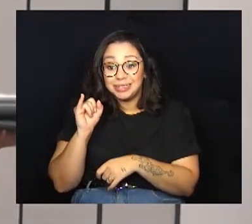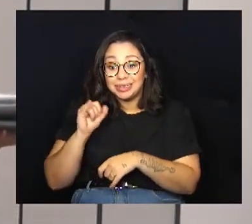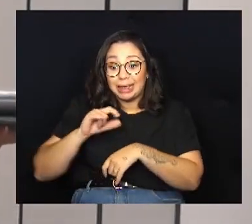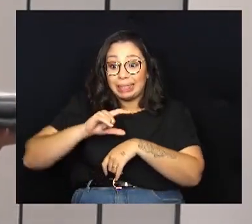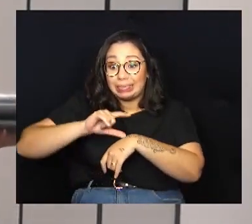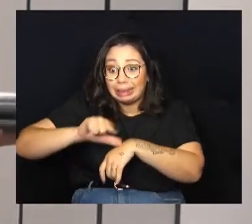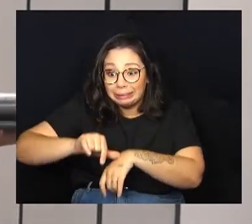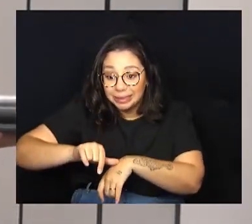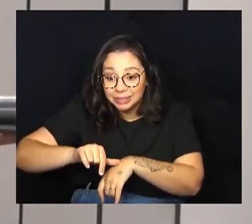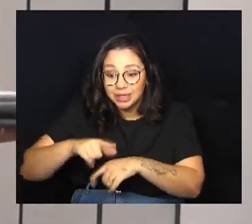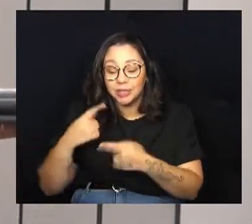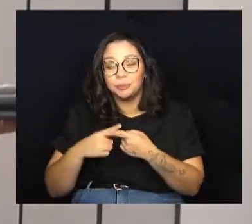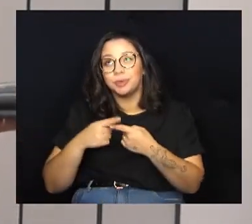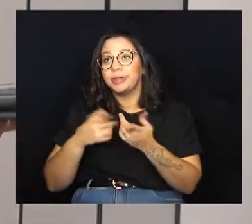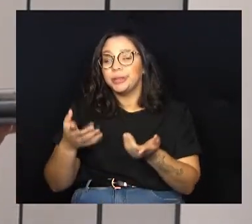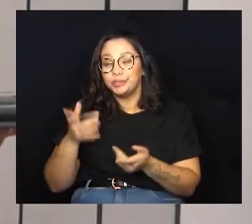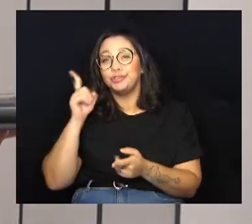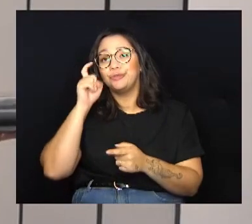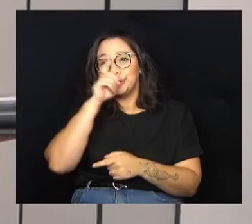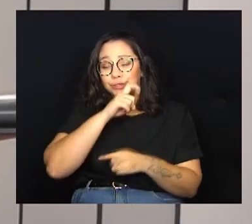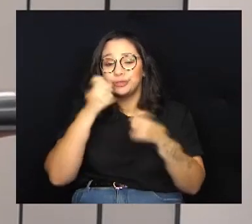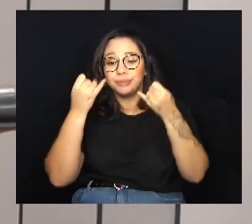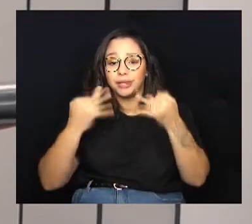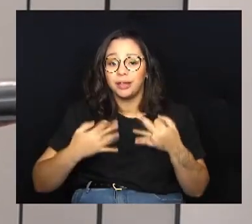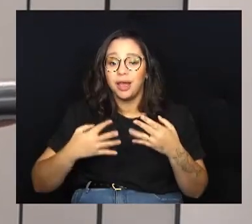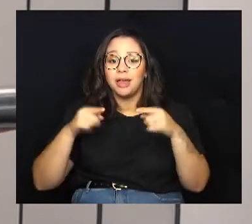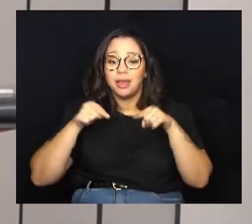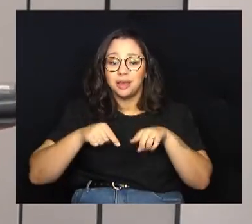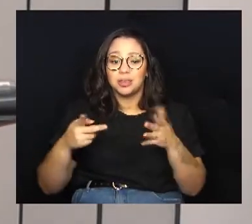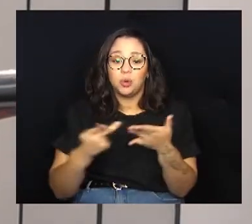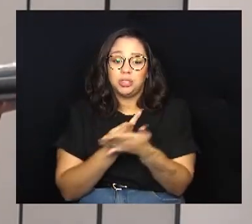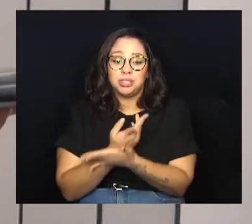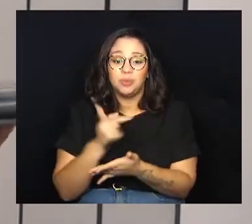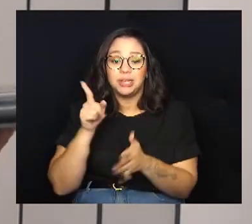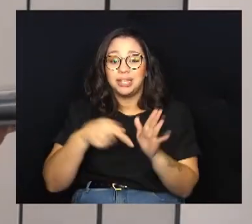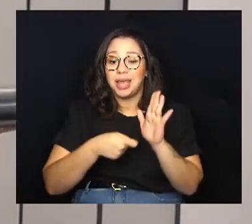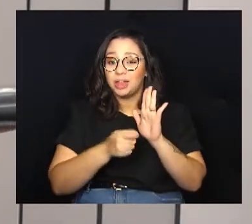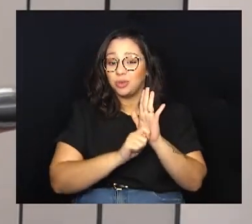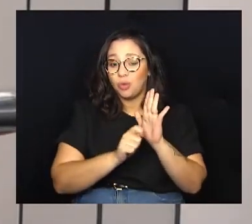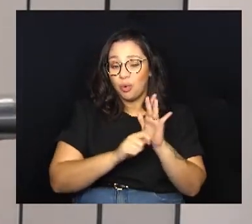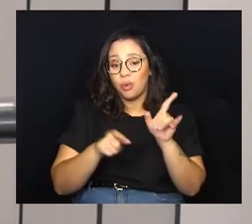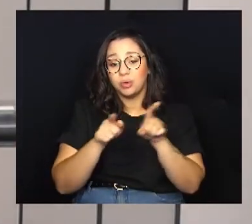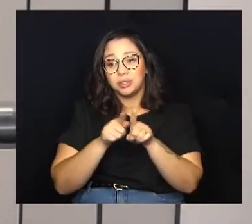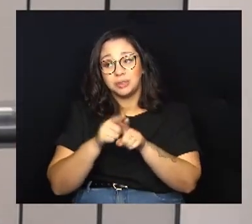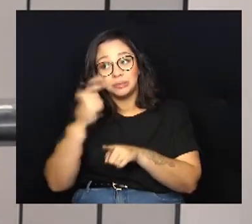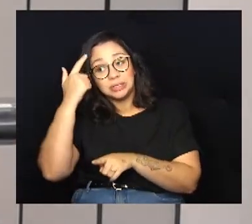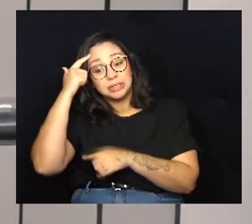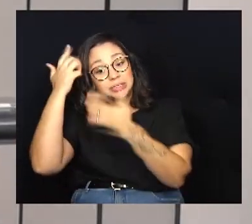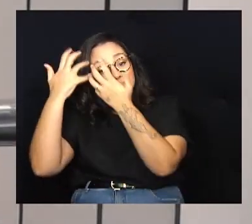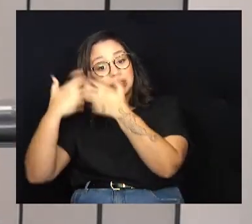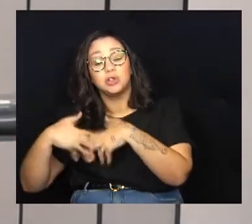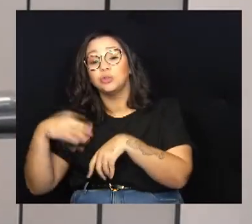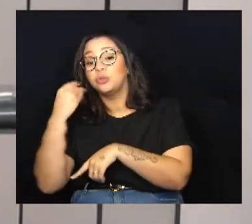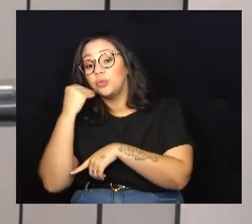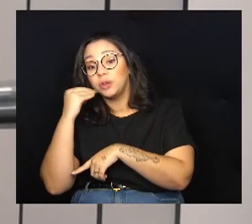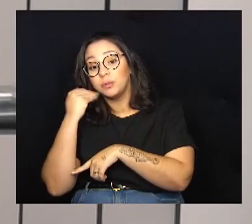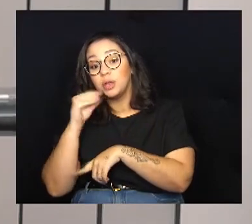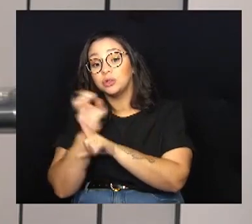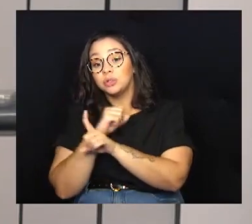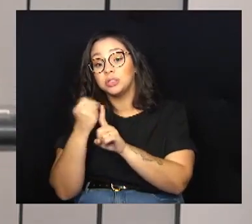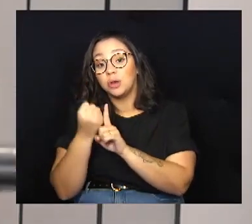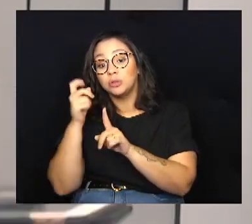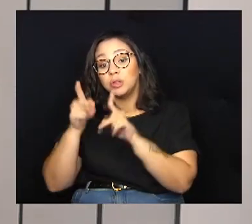anos, sendo voluntário, hoje precisa ser moradora de Campinas, ela pode